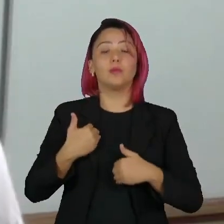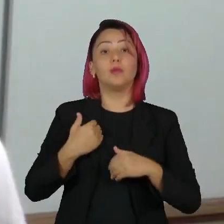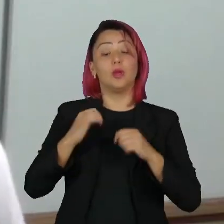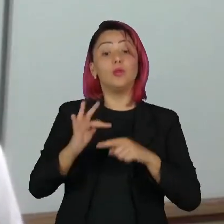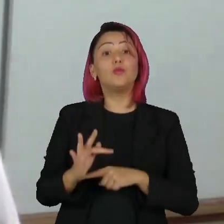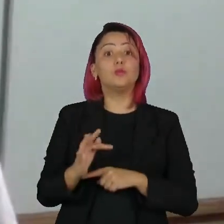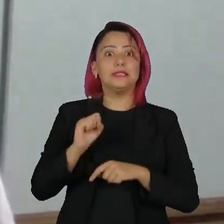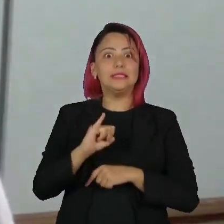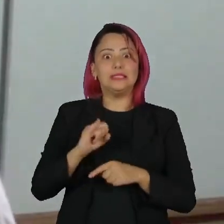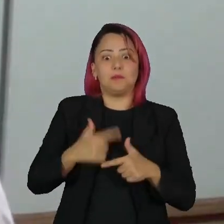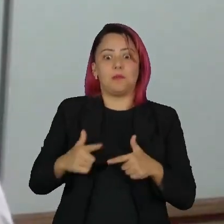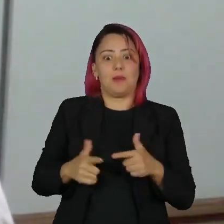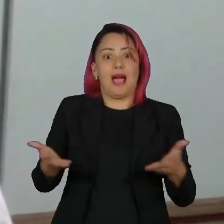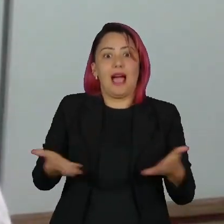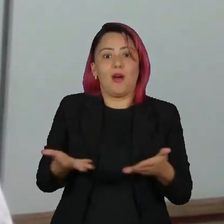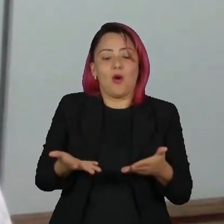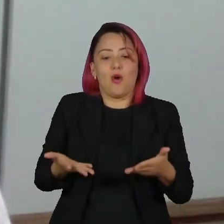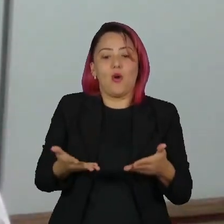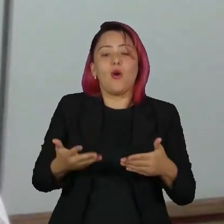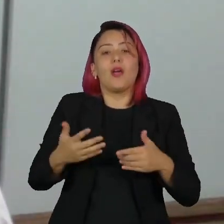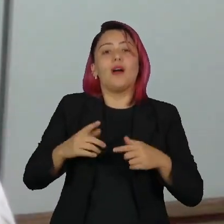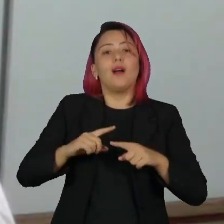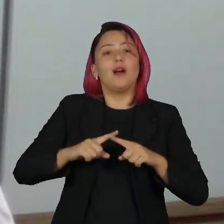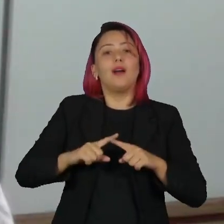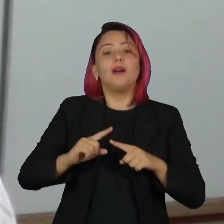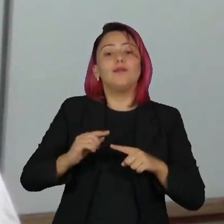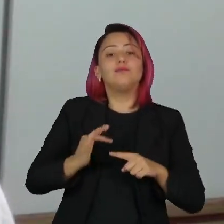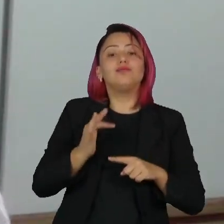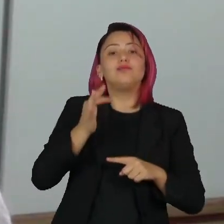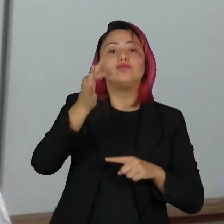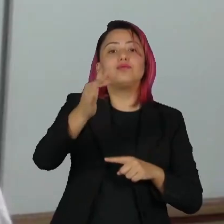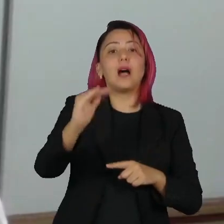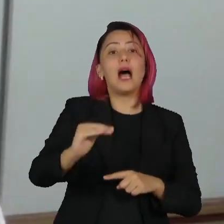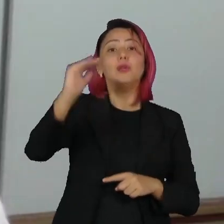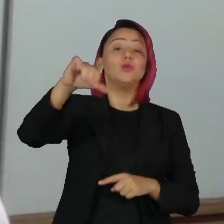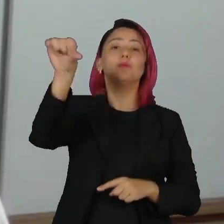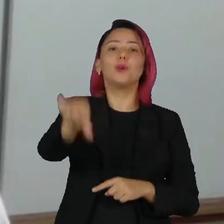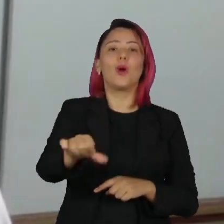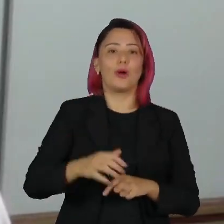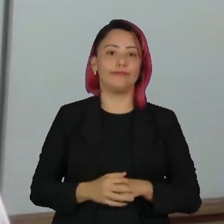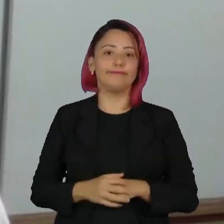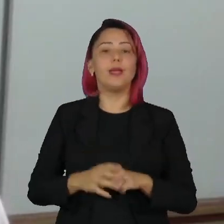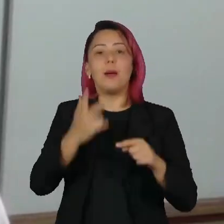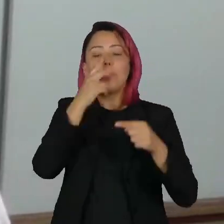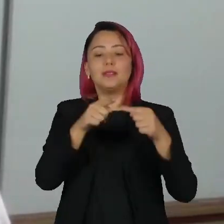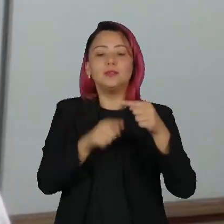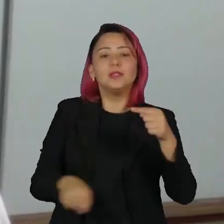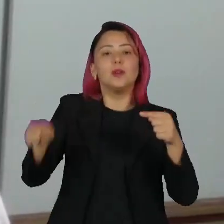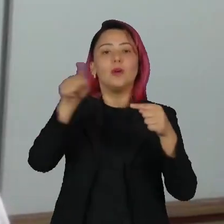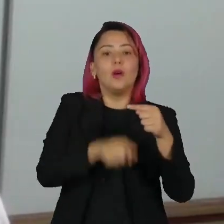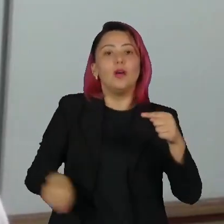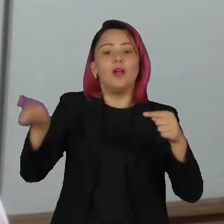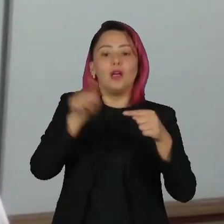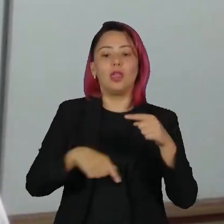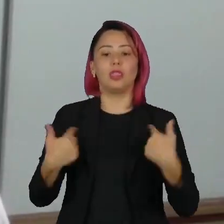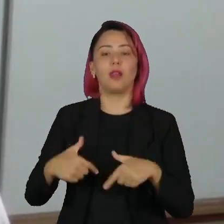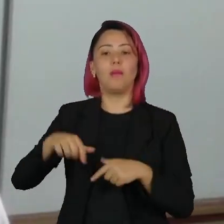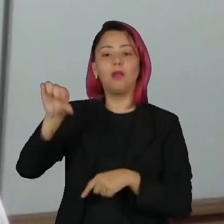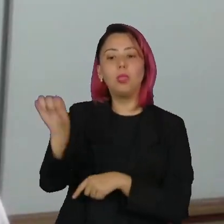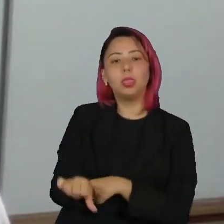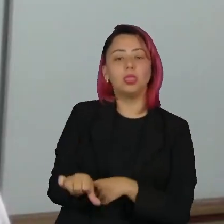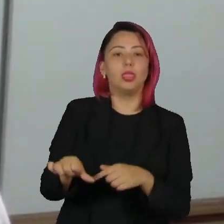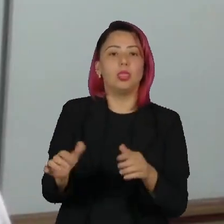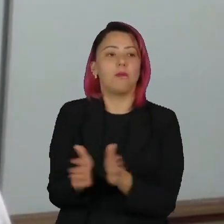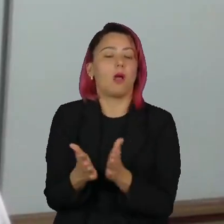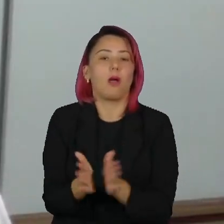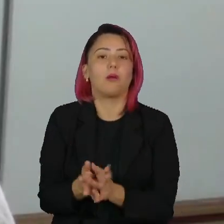E gerando, inclusive, um ciclo vicioso de pobreza. Então, a gente precisa ficar muito